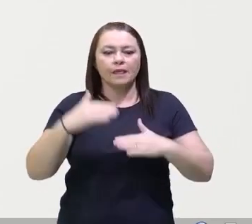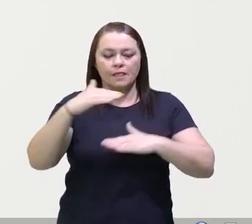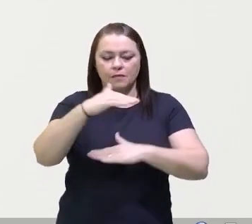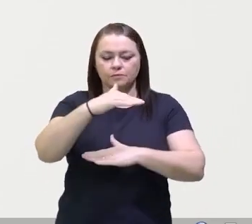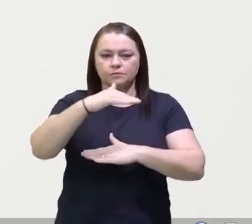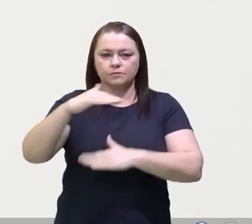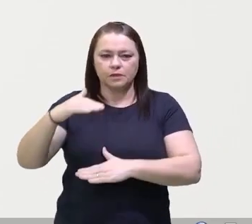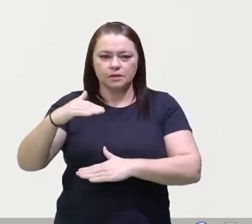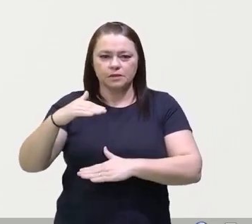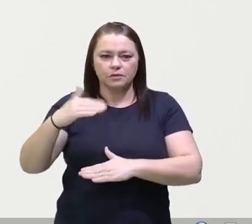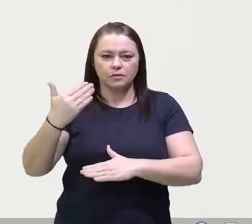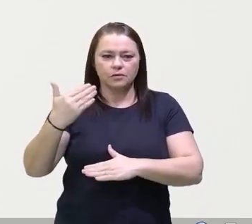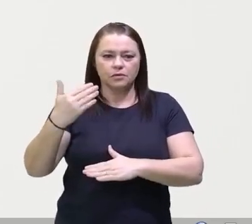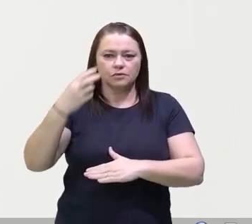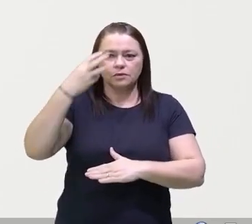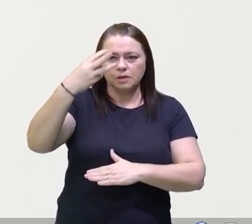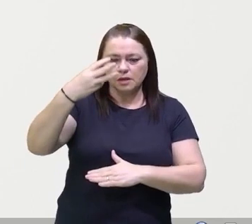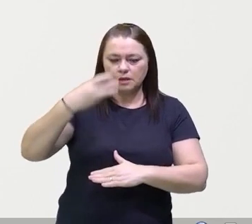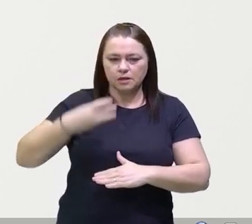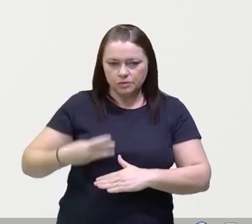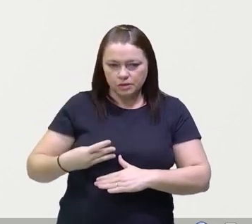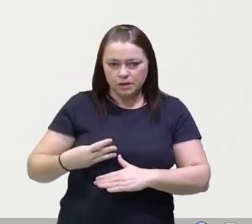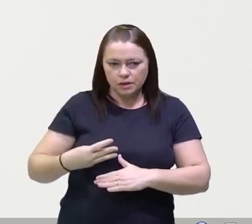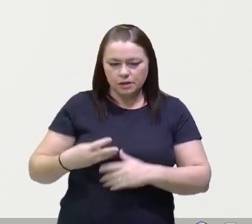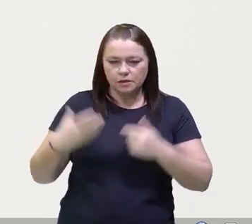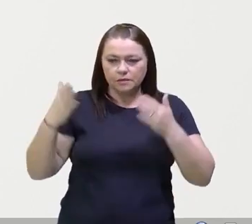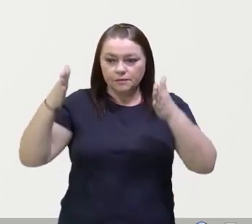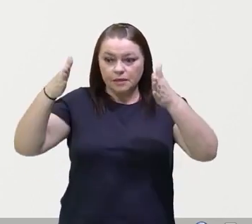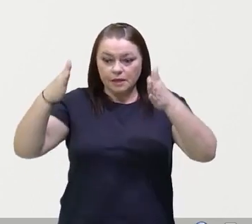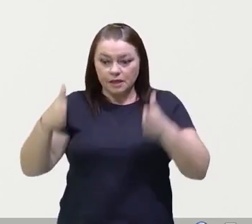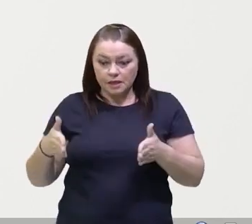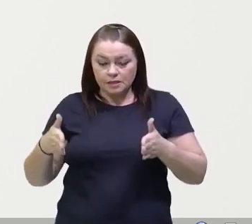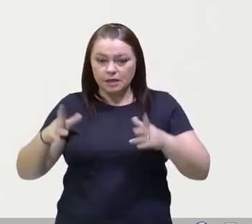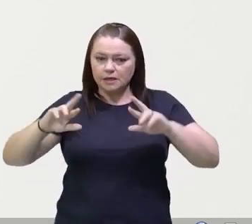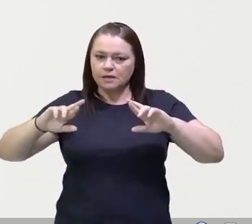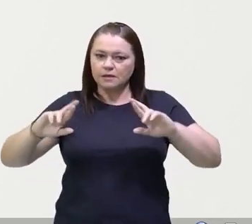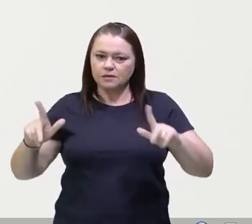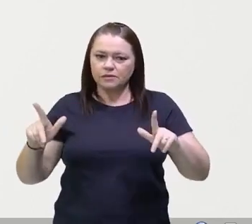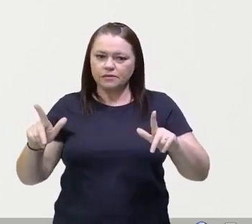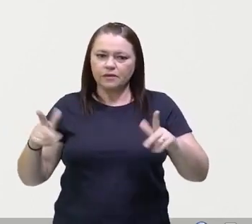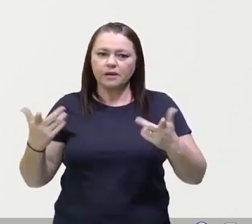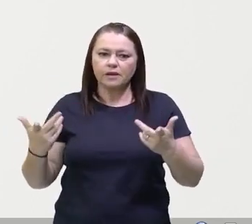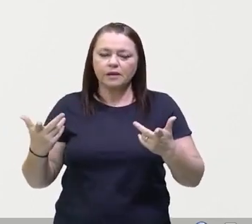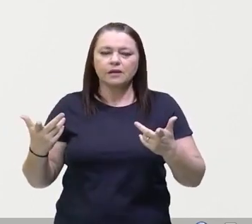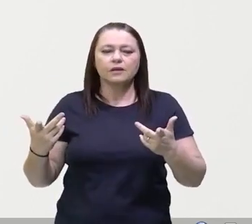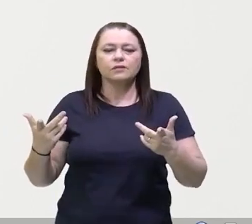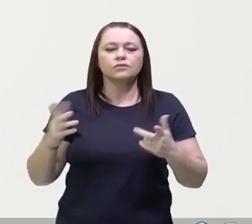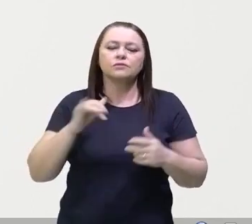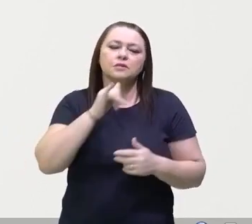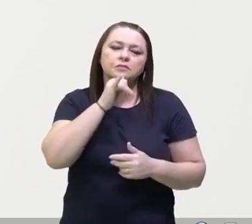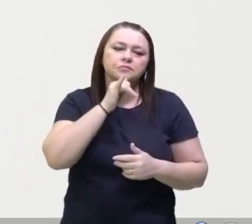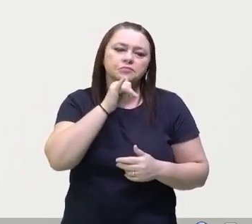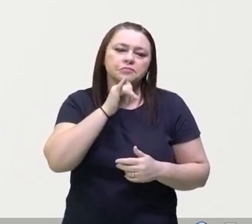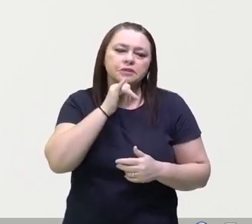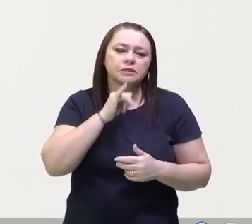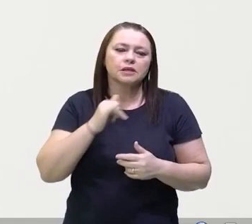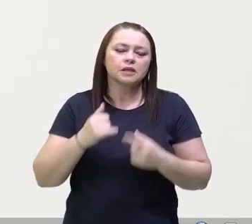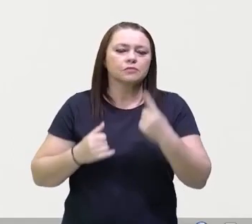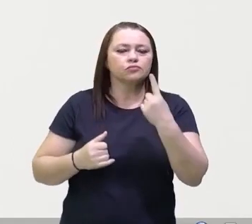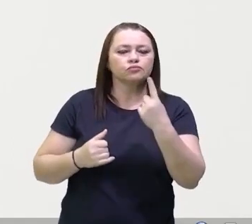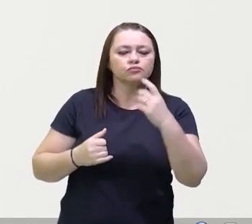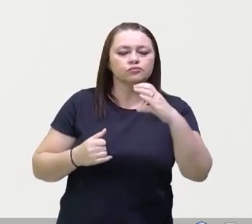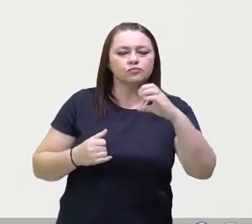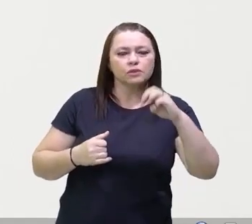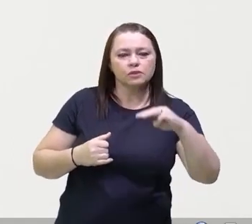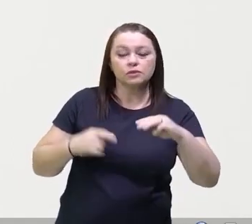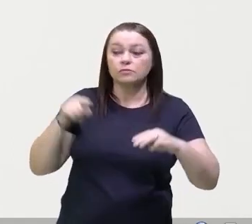3 centímetros, aqui também vale 3 centímetros, tá certo? Ó, outro lado oposto. Se aqui vale 1